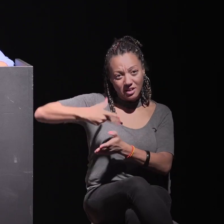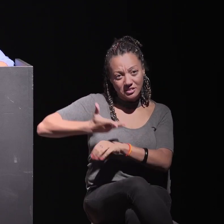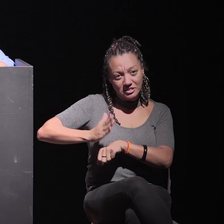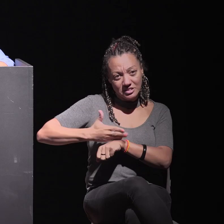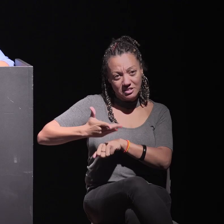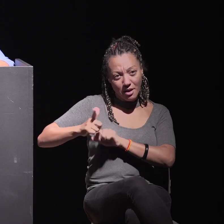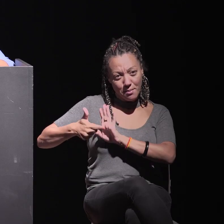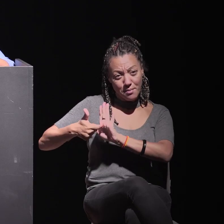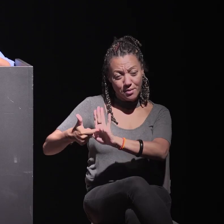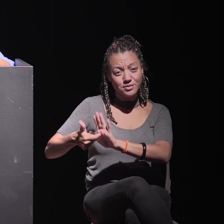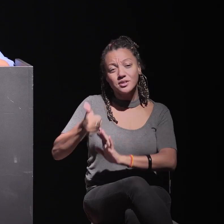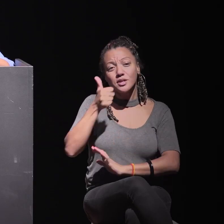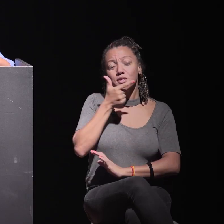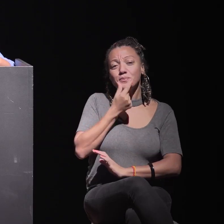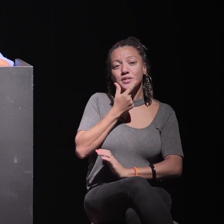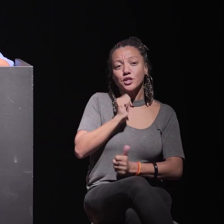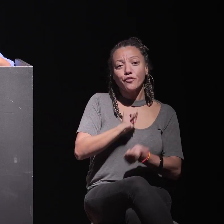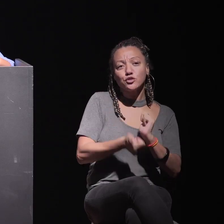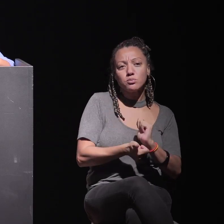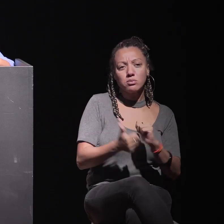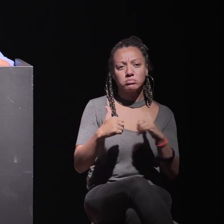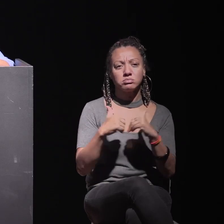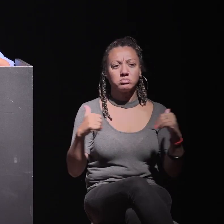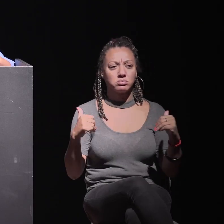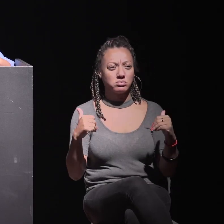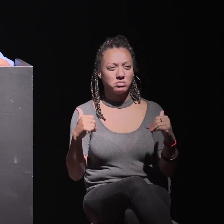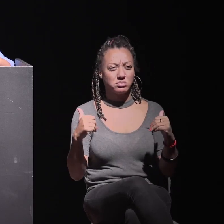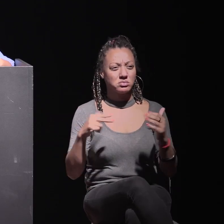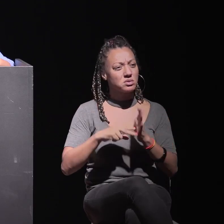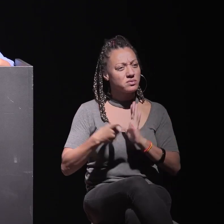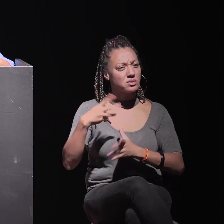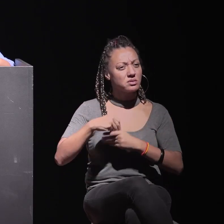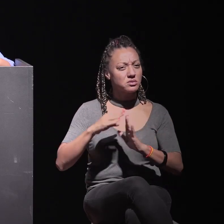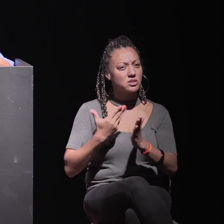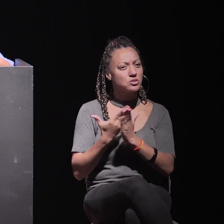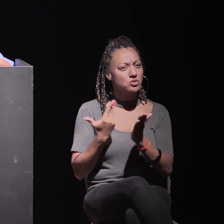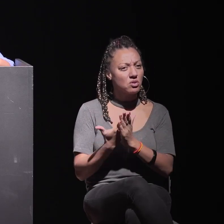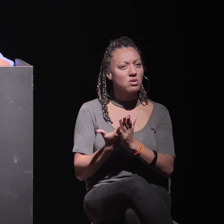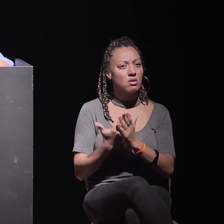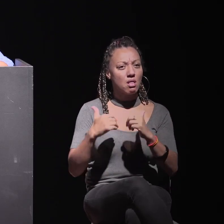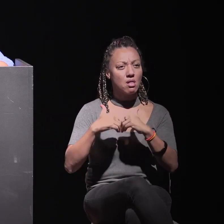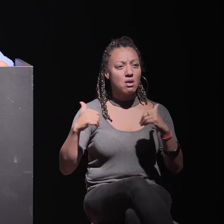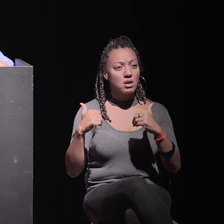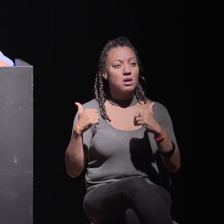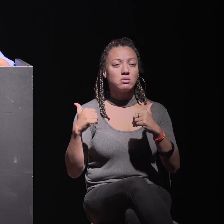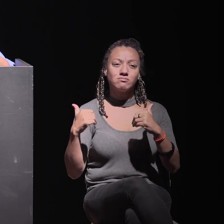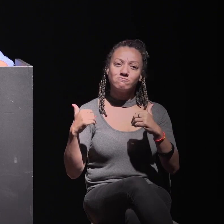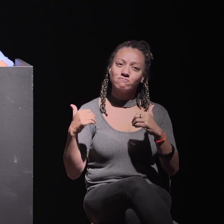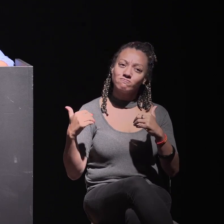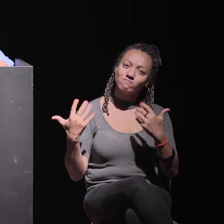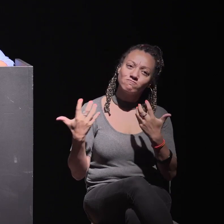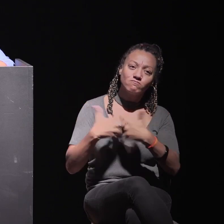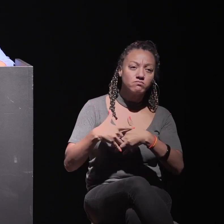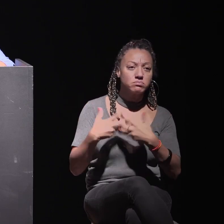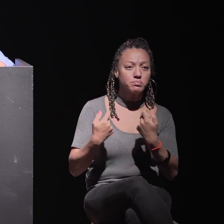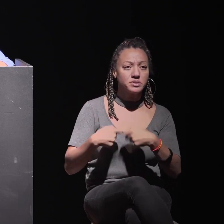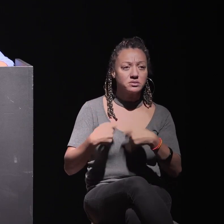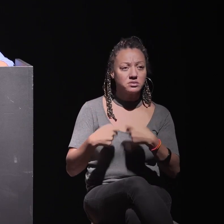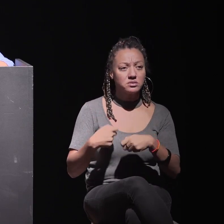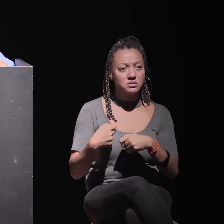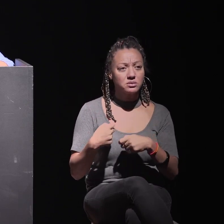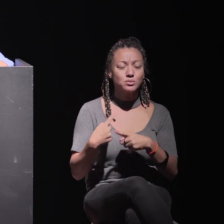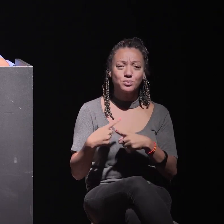futebol. Então, a gente precisa ir desconstruindo esses espaços na nossa prática cotidiana, porque a nossa batalha é